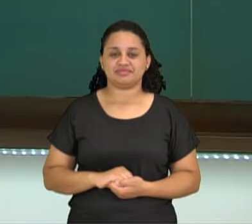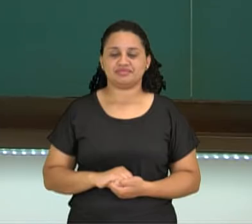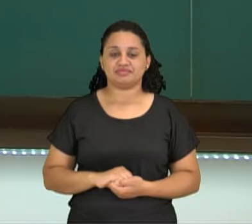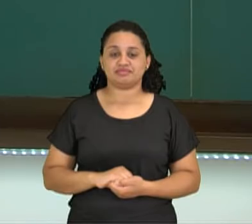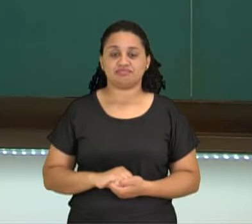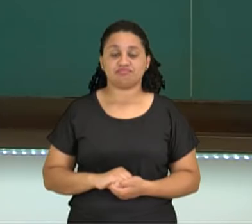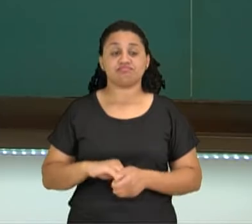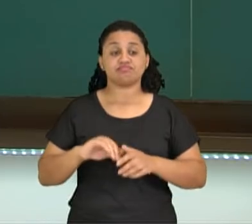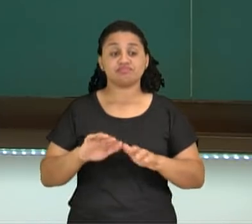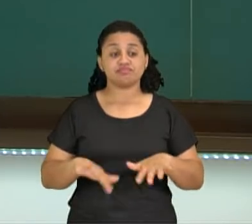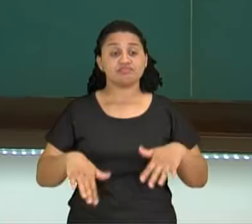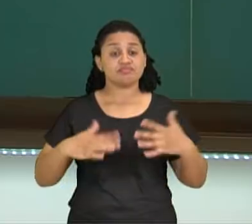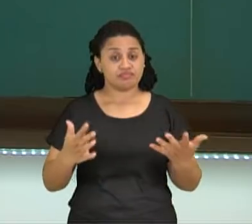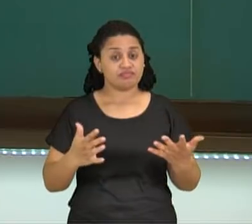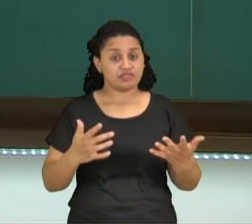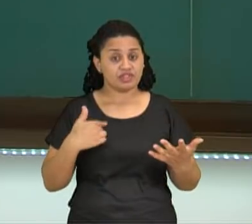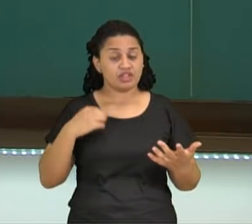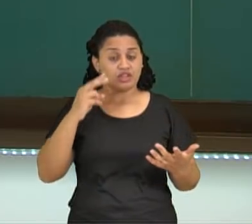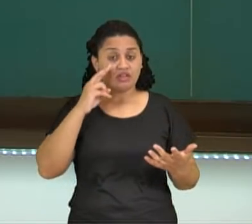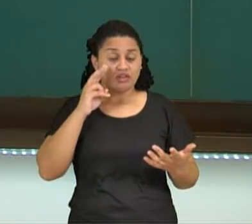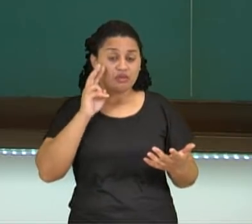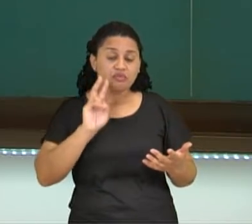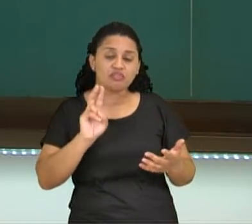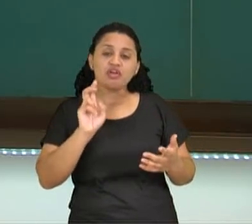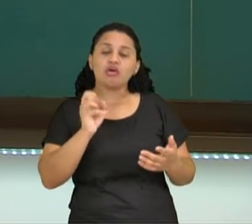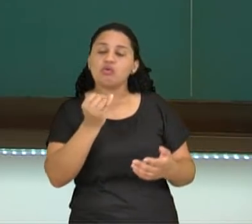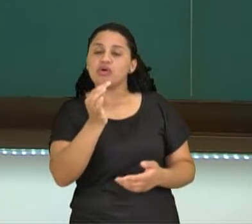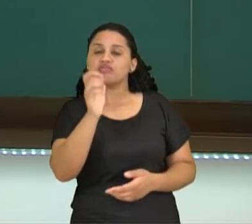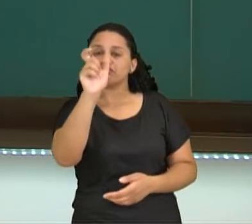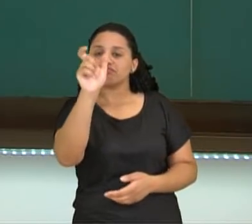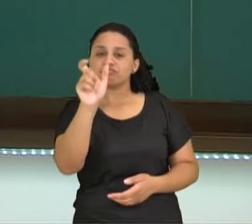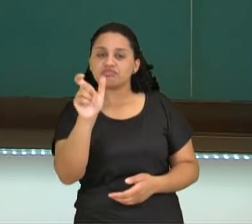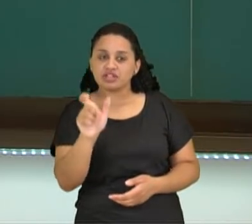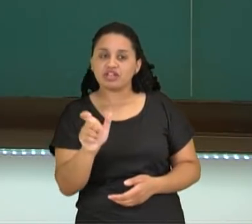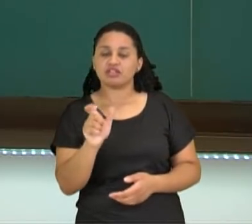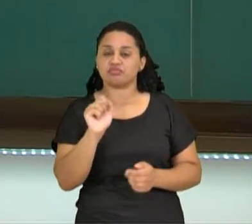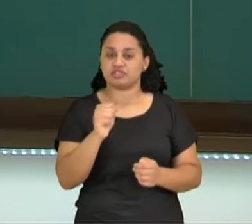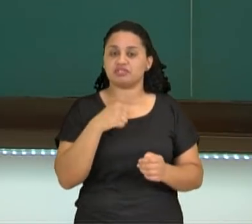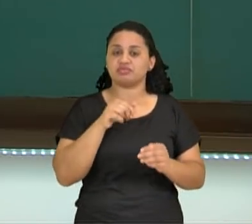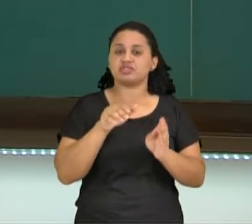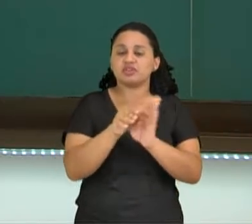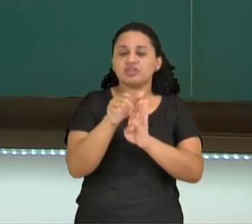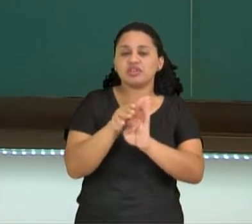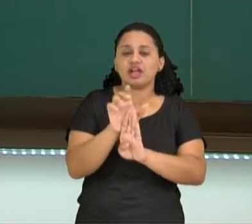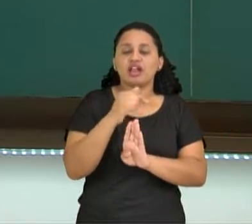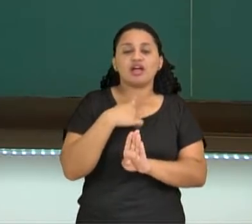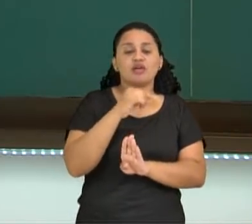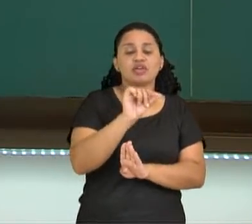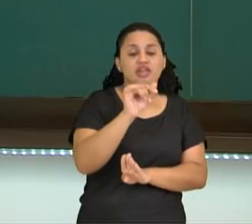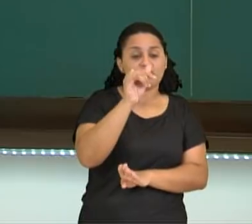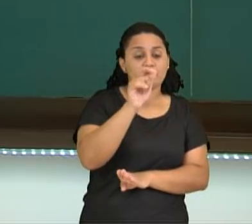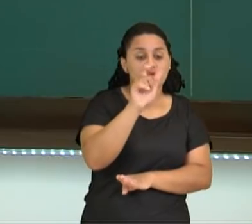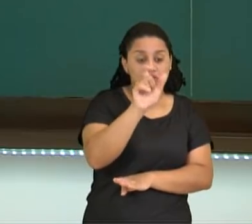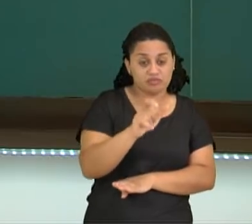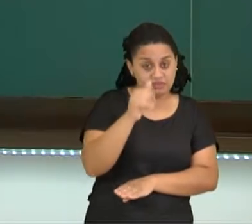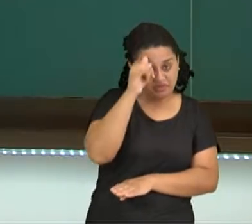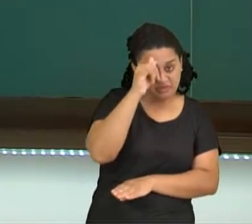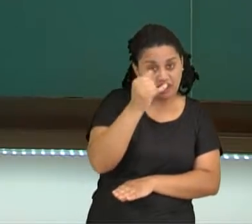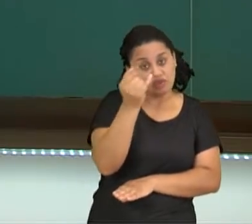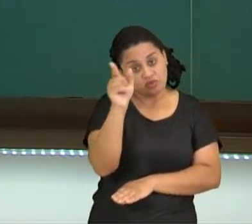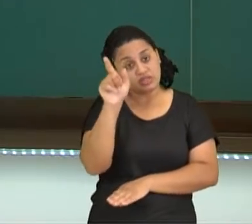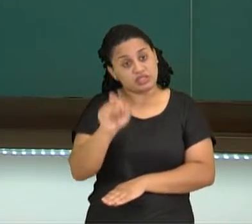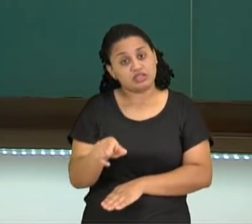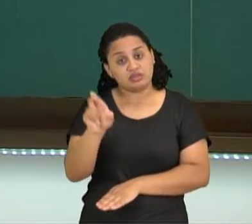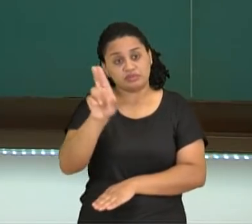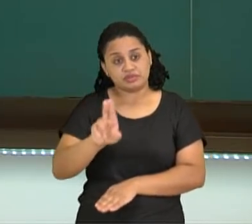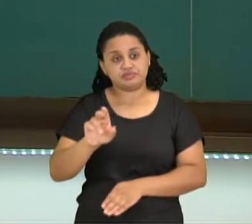E aí, pessoal, vamos ver que palavras que a gente pode sugerir para evitar e para utilizar? Vamos